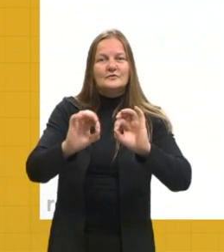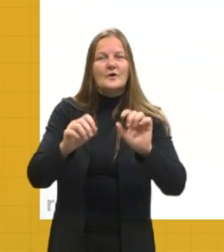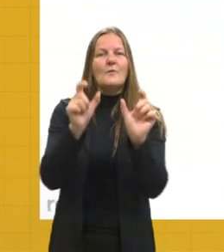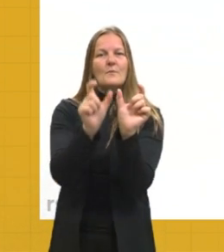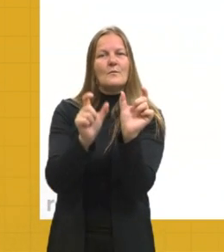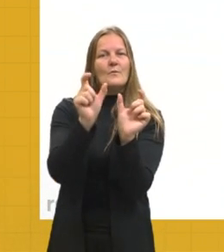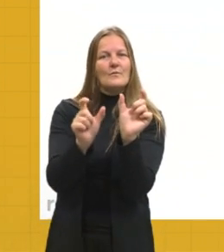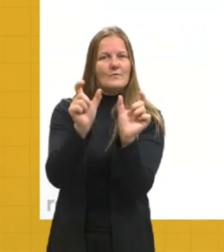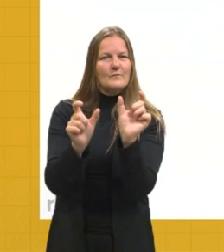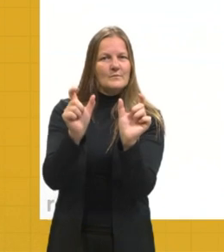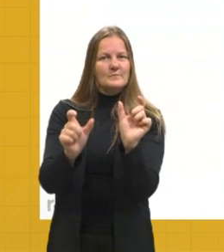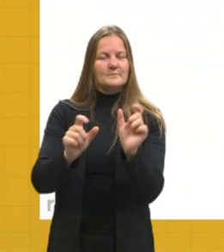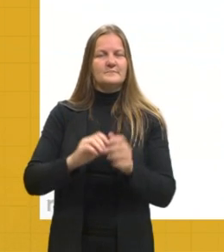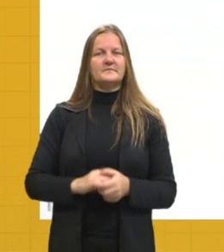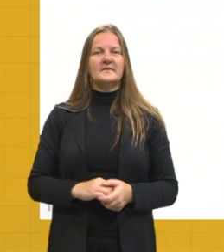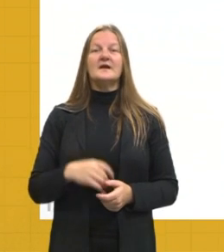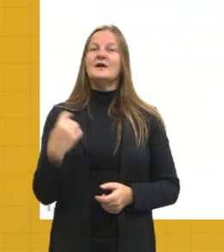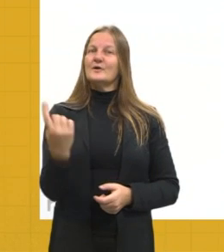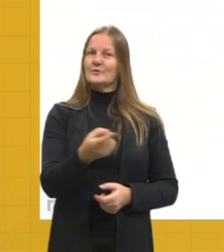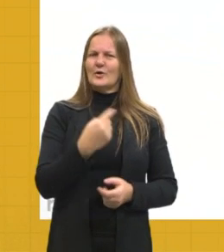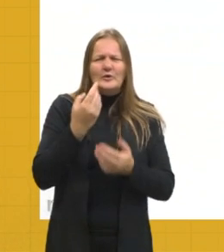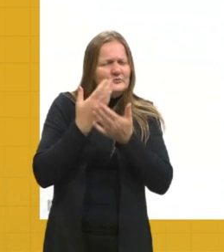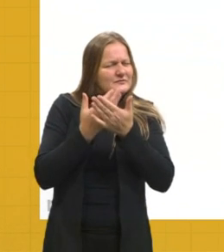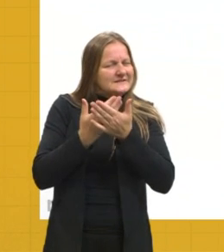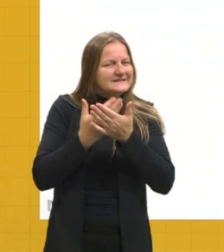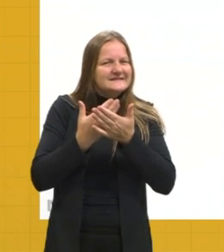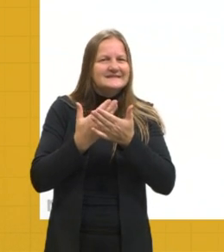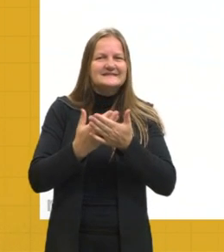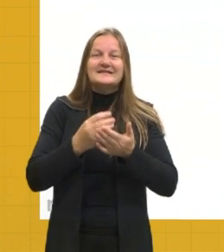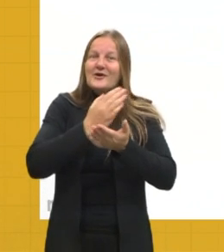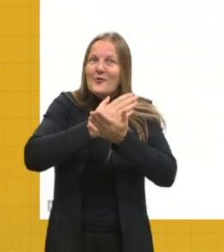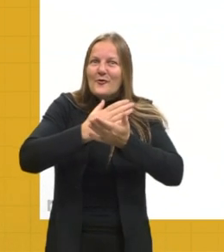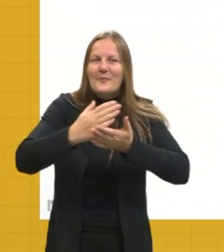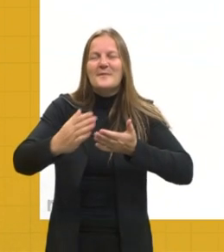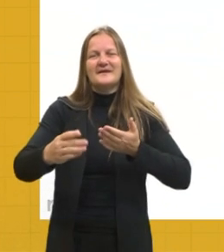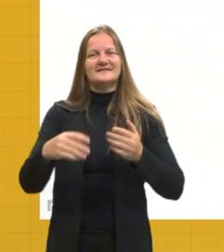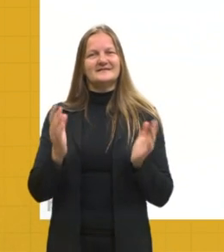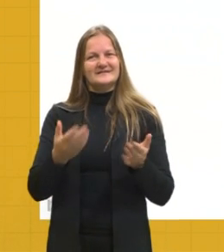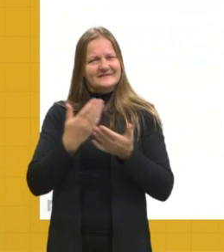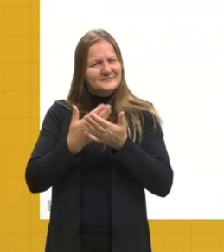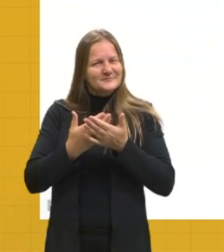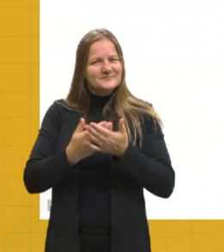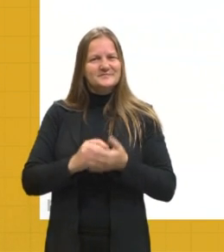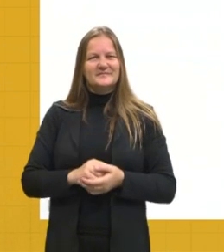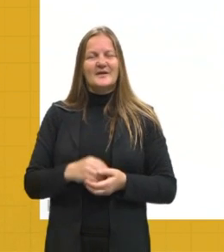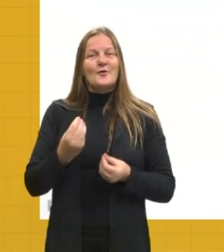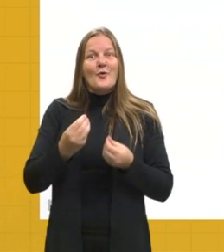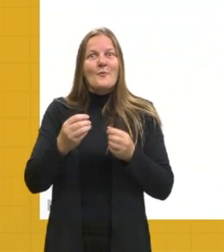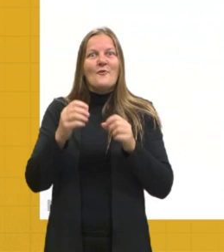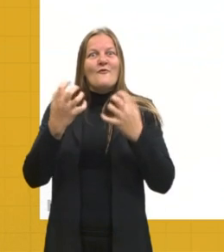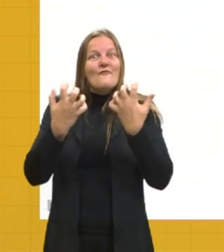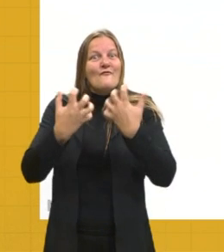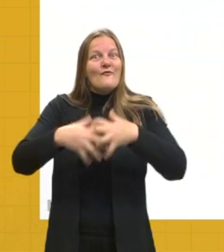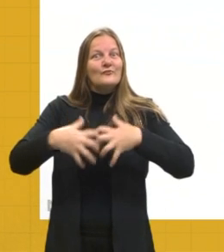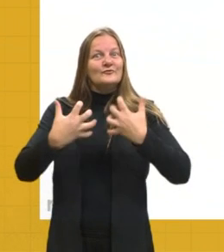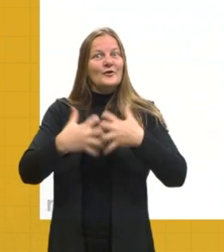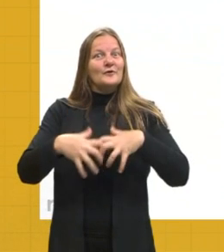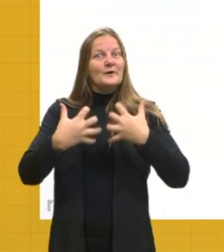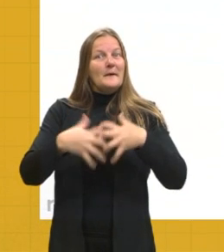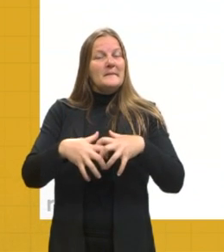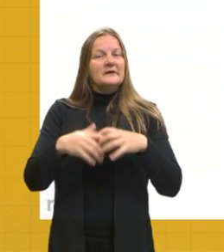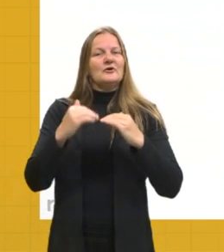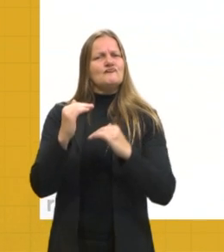morfologia. A gente vai estudar, a gente começa hoje, então, a estudar como é que funciona o